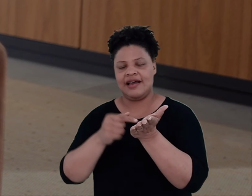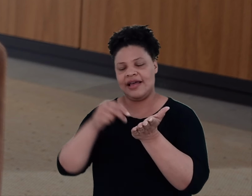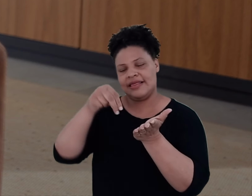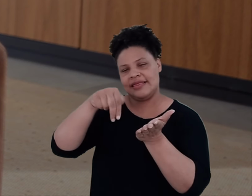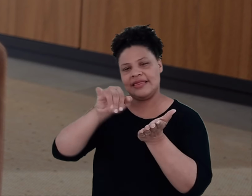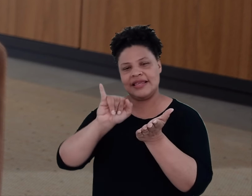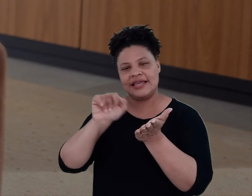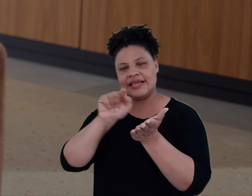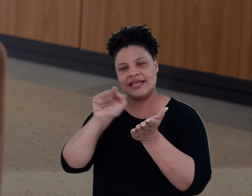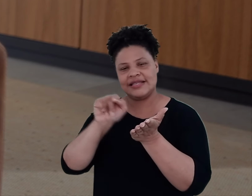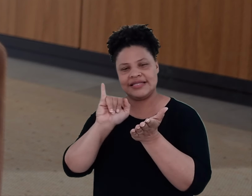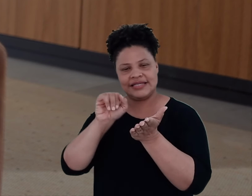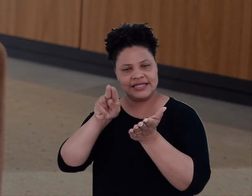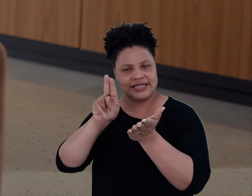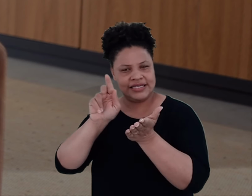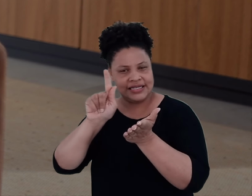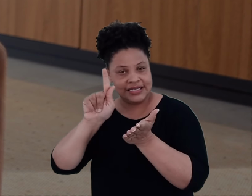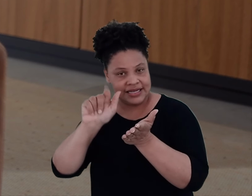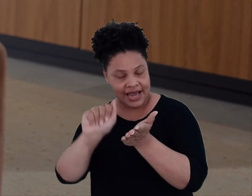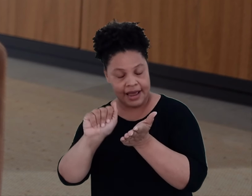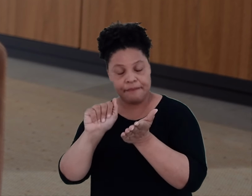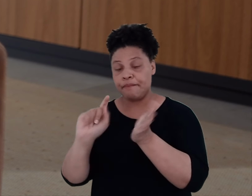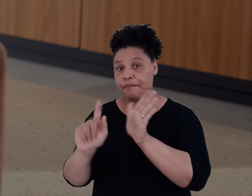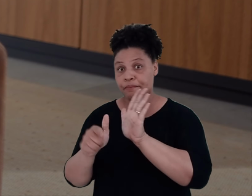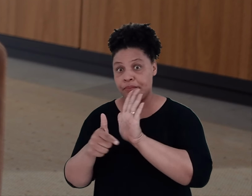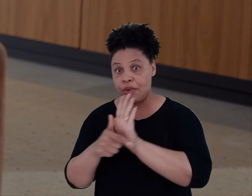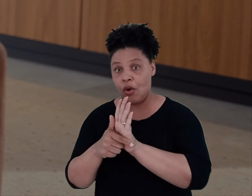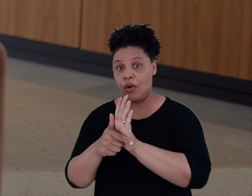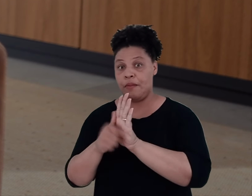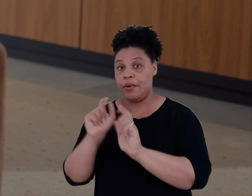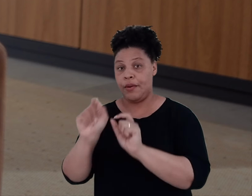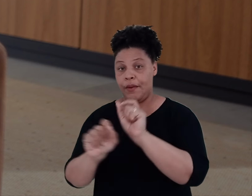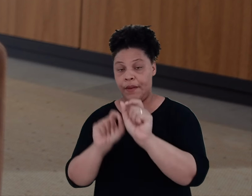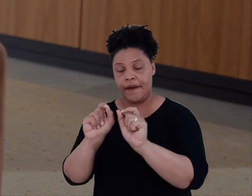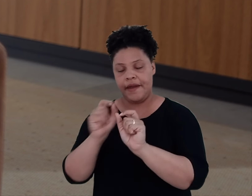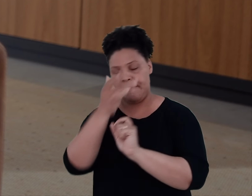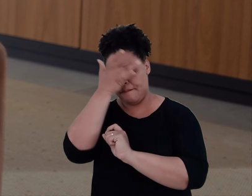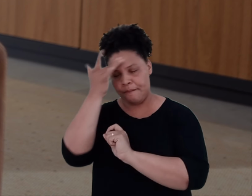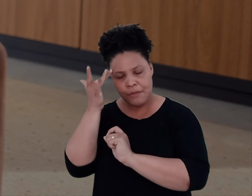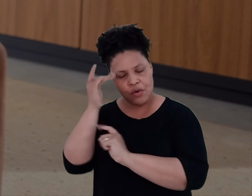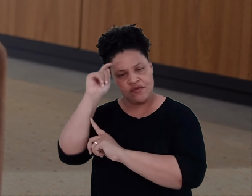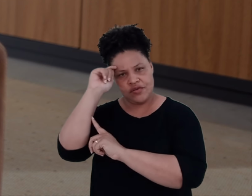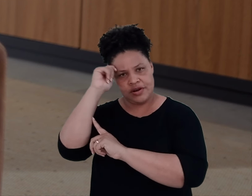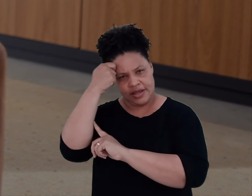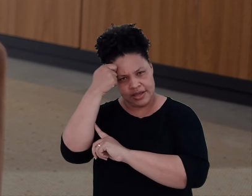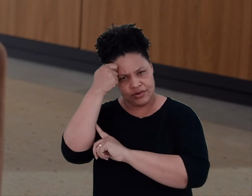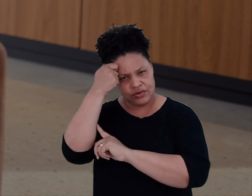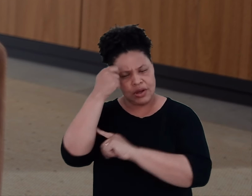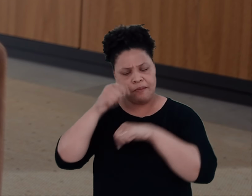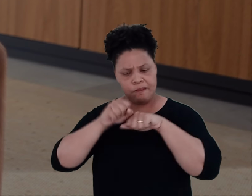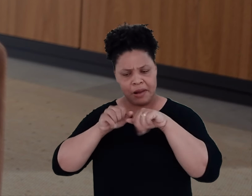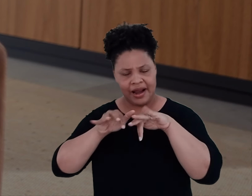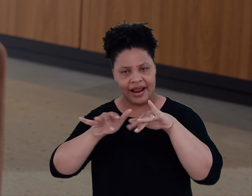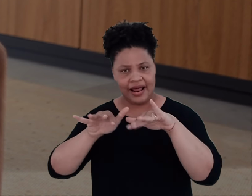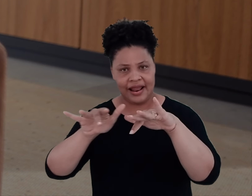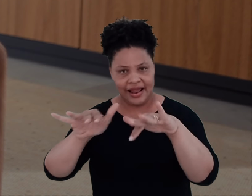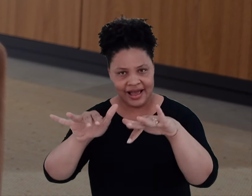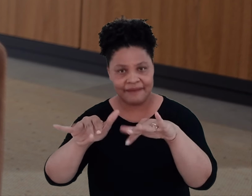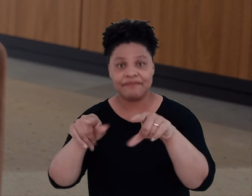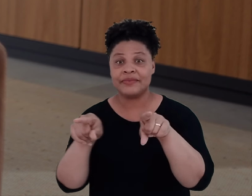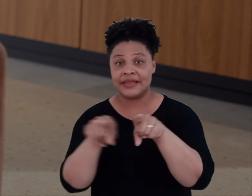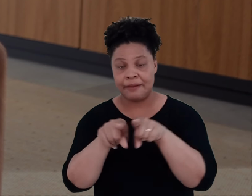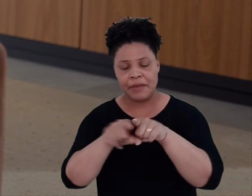organizações do povo negro. Um exemplo dessa articulação entre movimento social e imprensa aparece nas campanhas nacionais